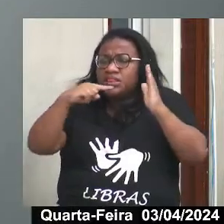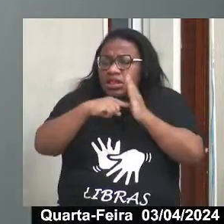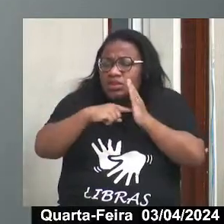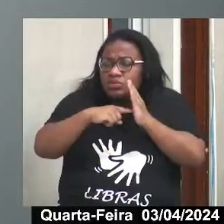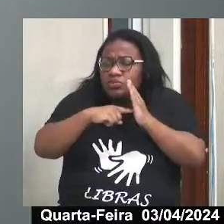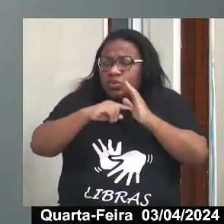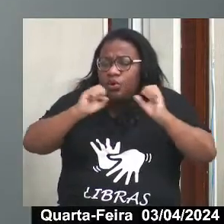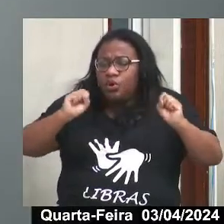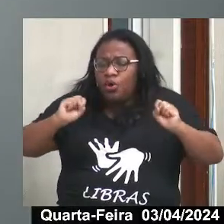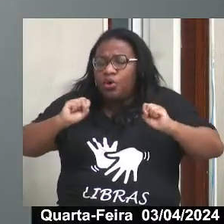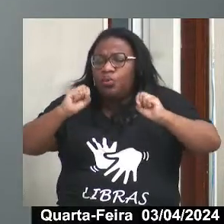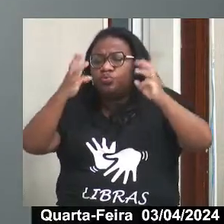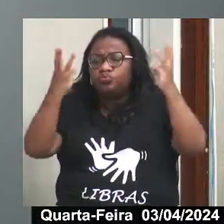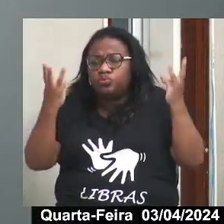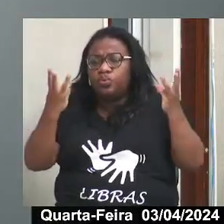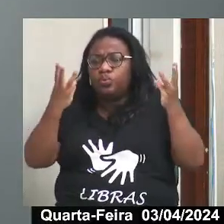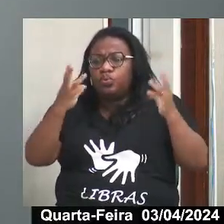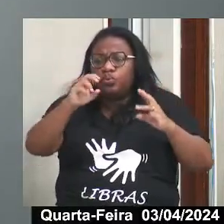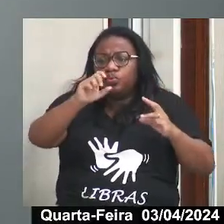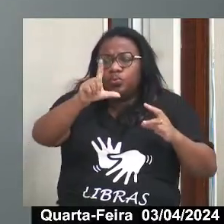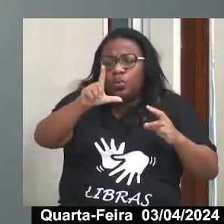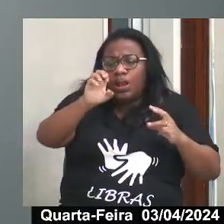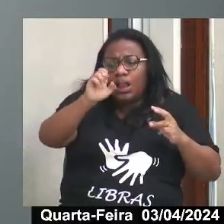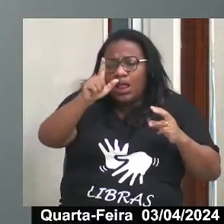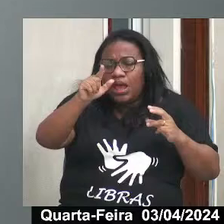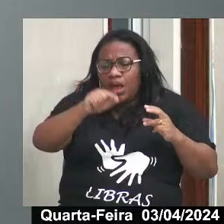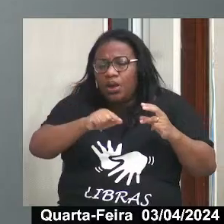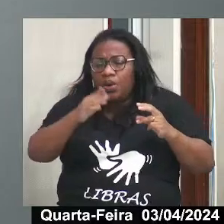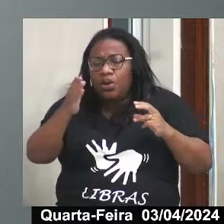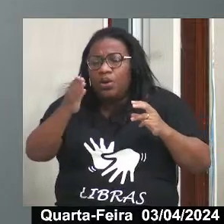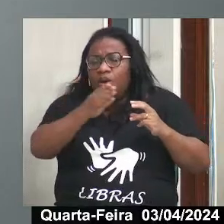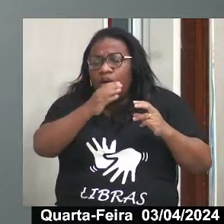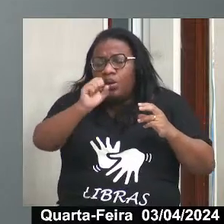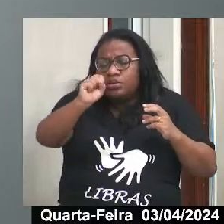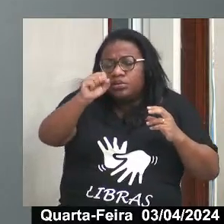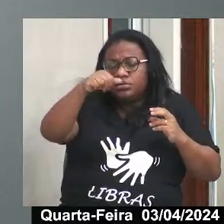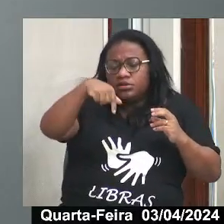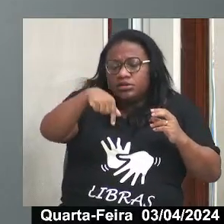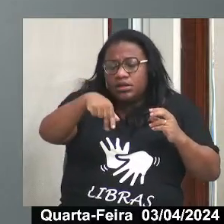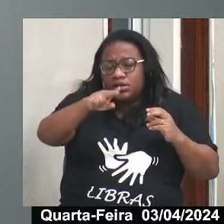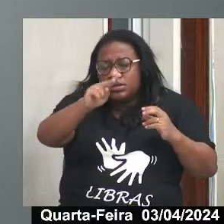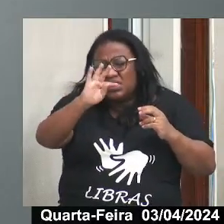nem disfarçaram caçarem um mandato eleito pelo povo?